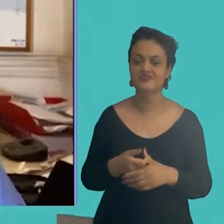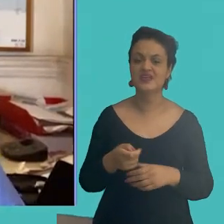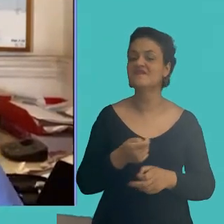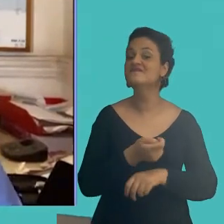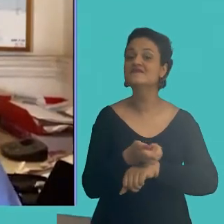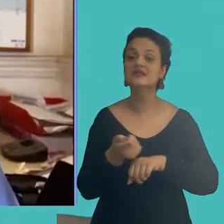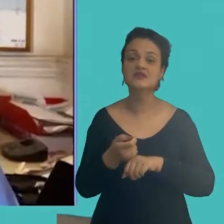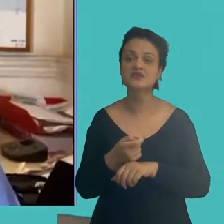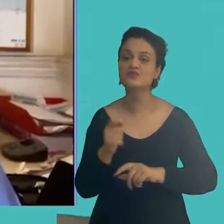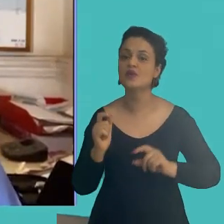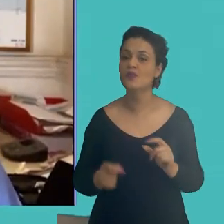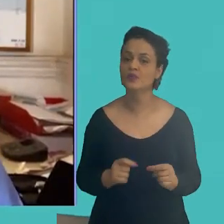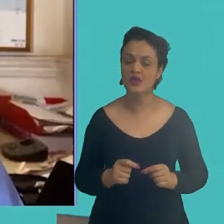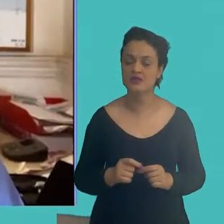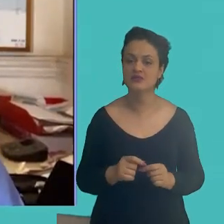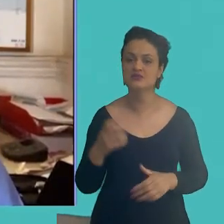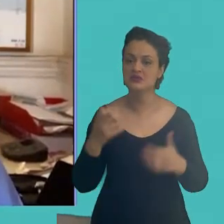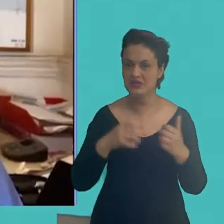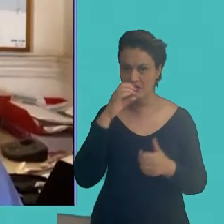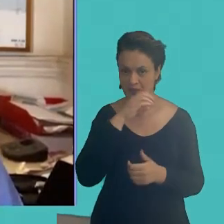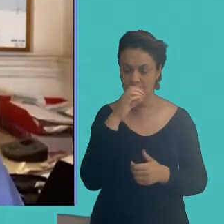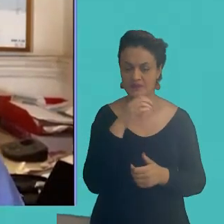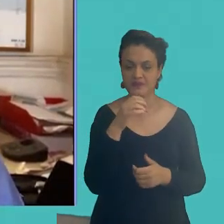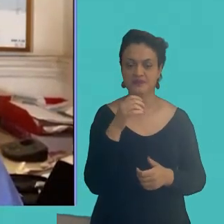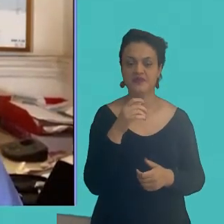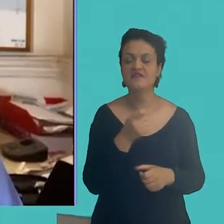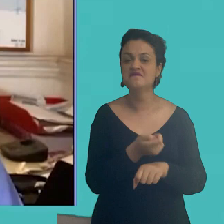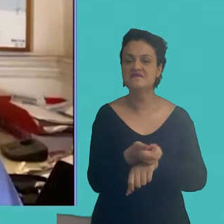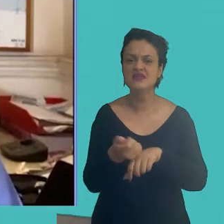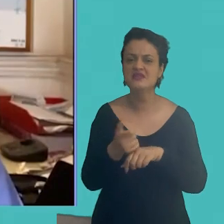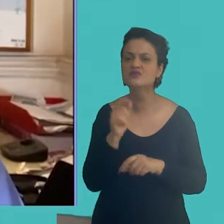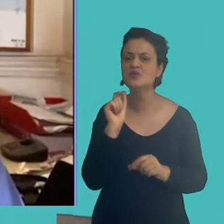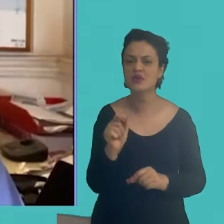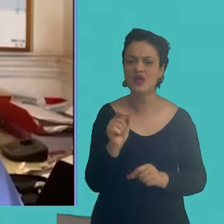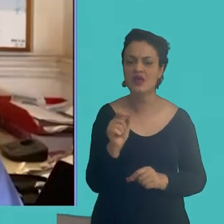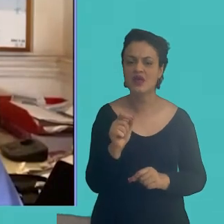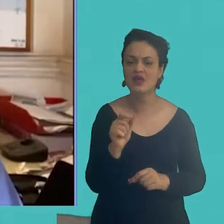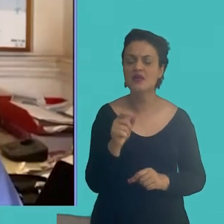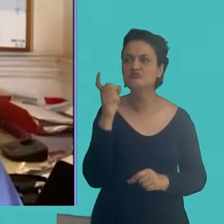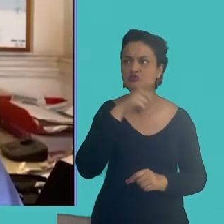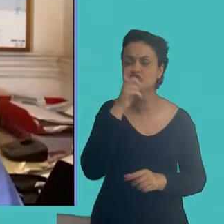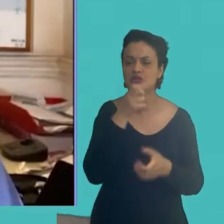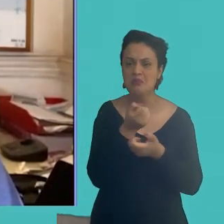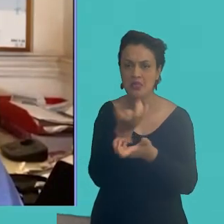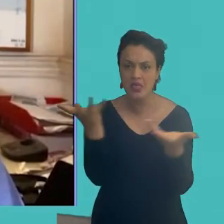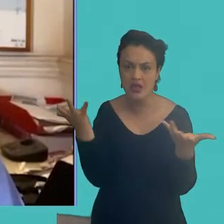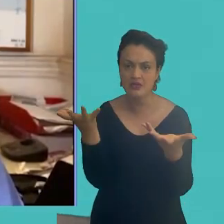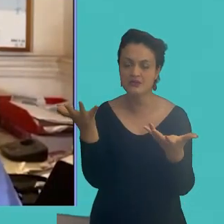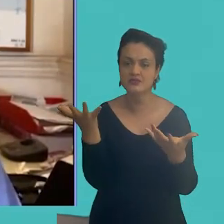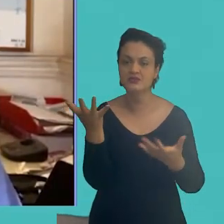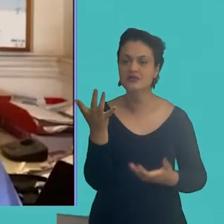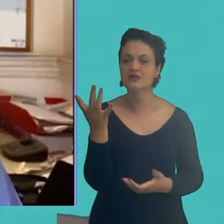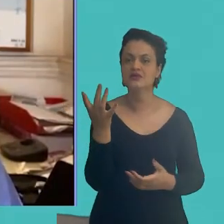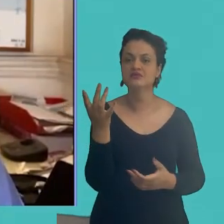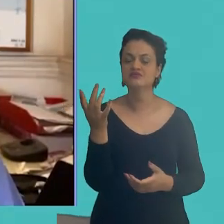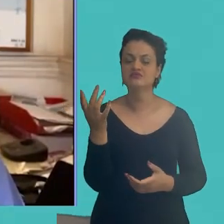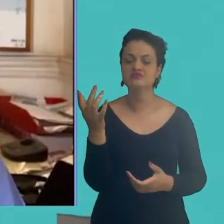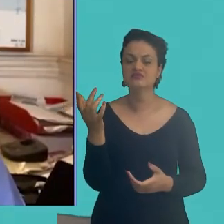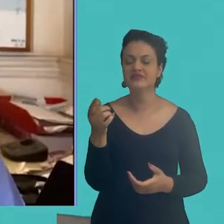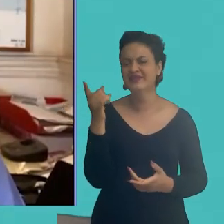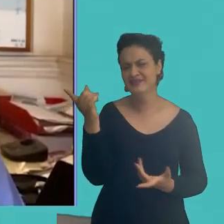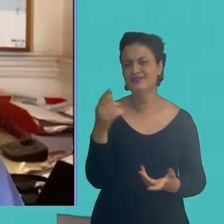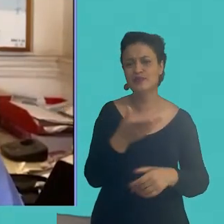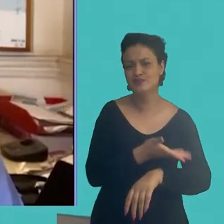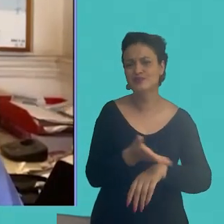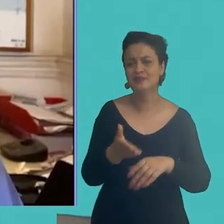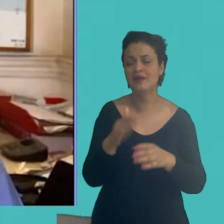entrar rapidamente aqui, abrir um parênteses, não é simplesmente divulgar uma mentira sobre um adversário, que isso é tão velho quanto a eleição,